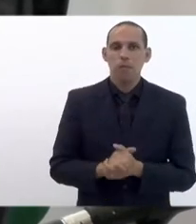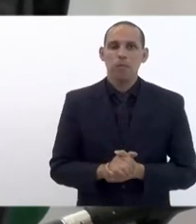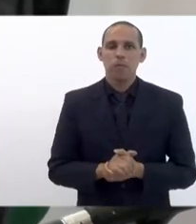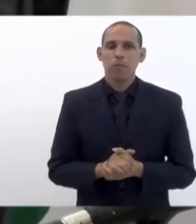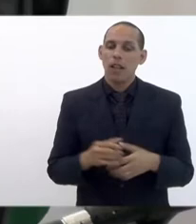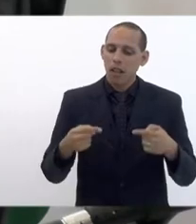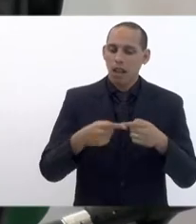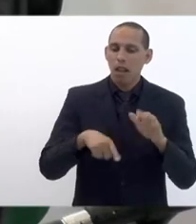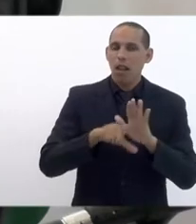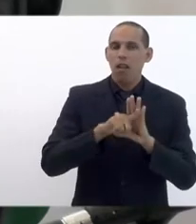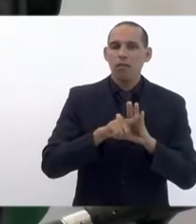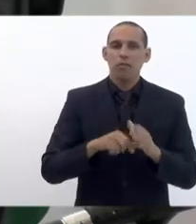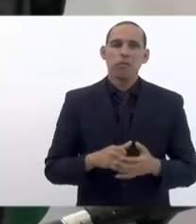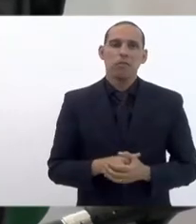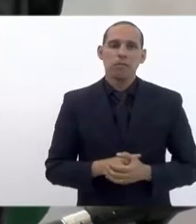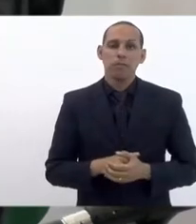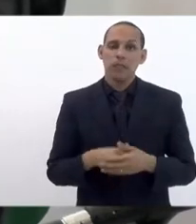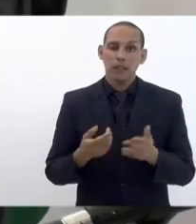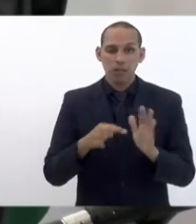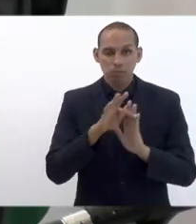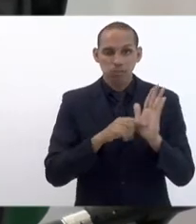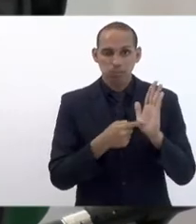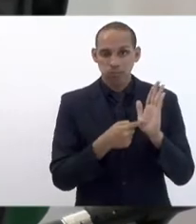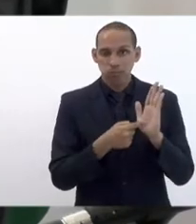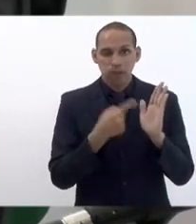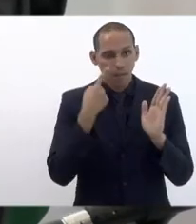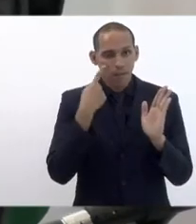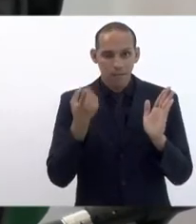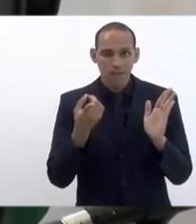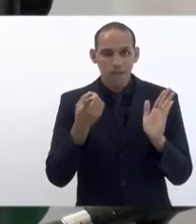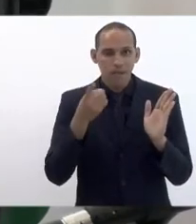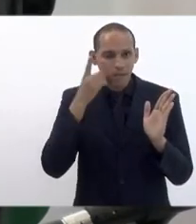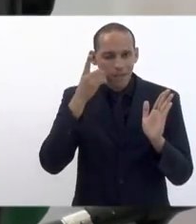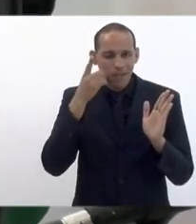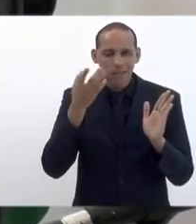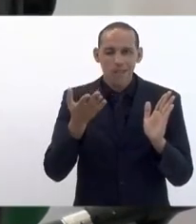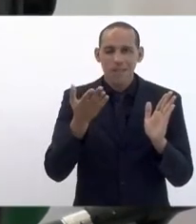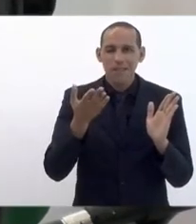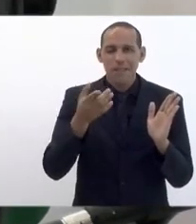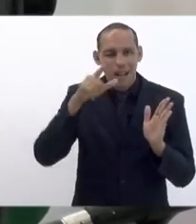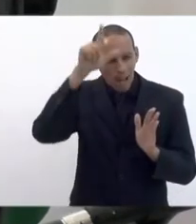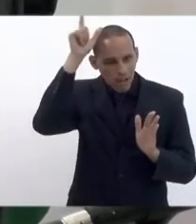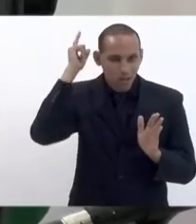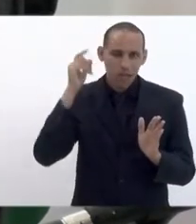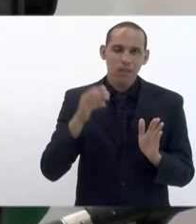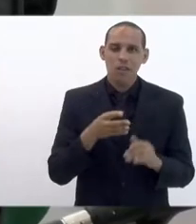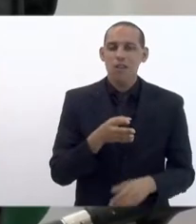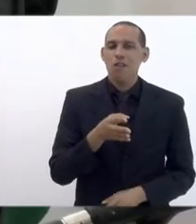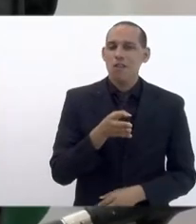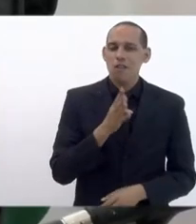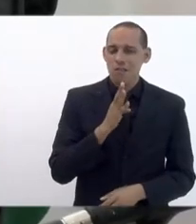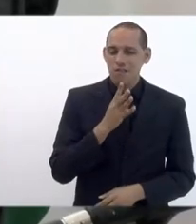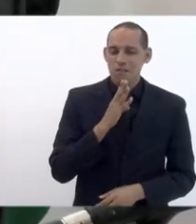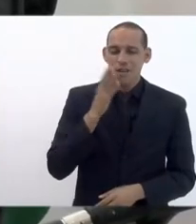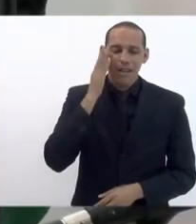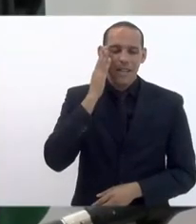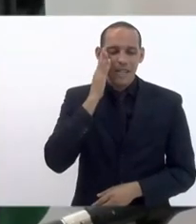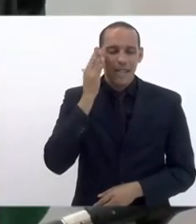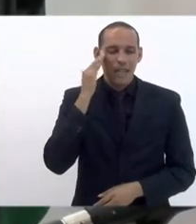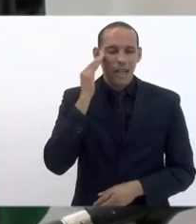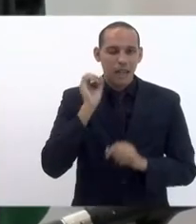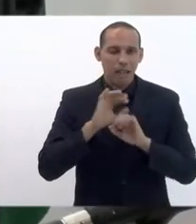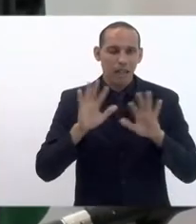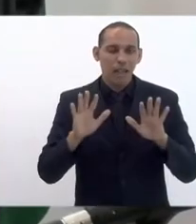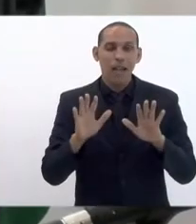que eu, com esse texto, deputado Luiz Paulo, obviamente, com o seu conhecimento, vai acomodar ainda melhor, eu tendo